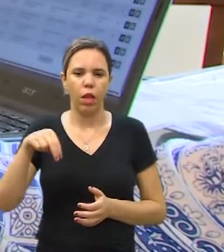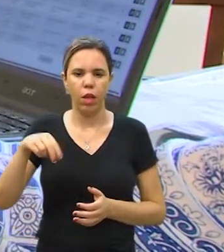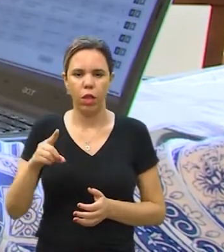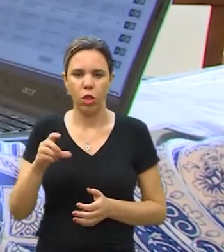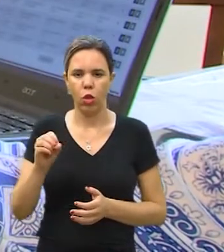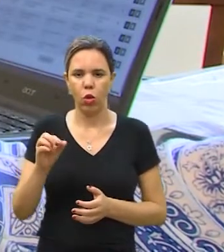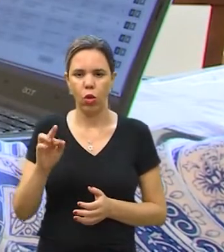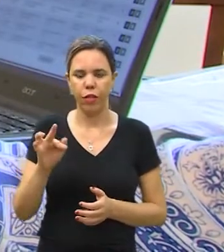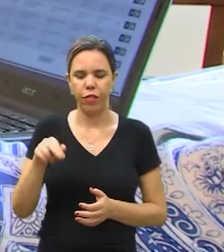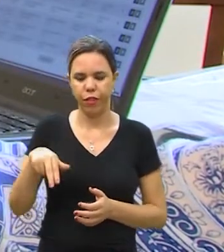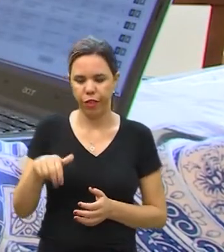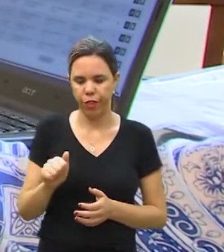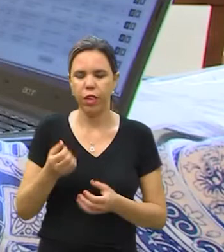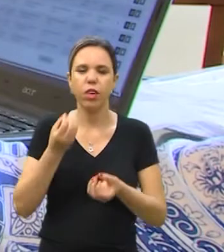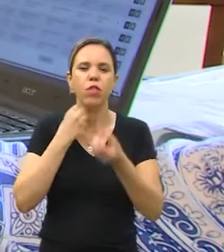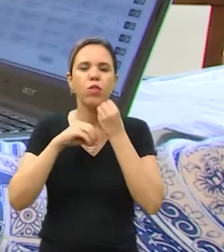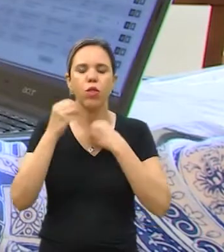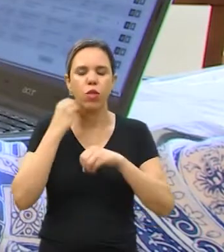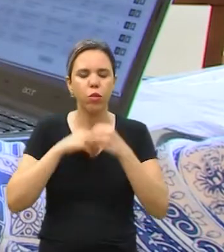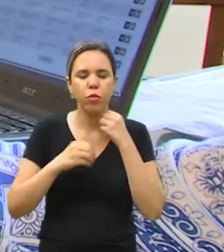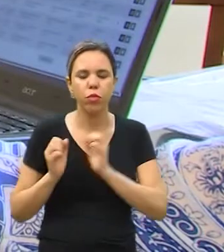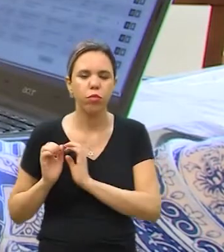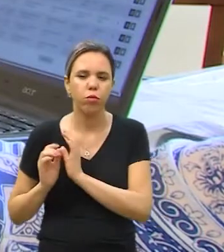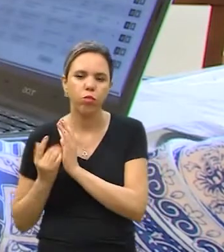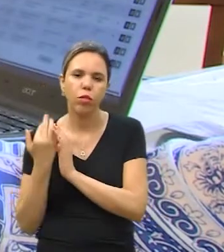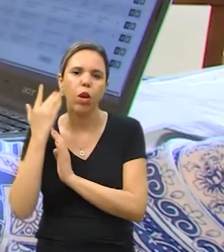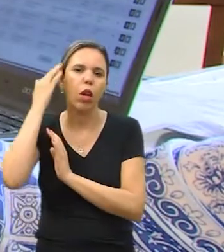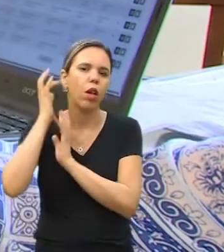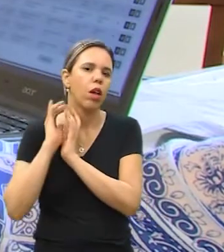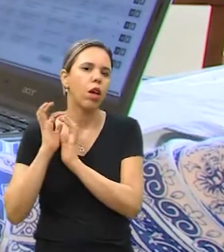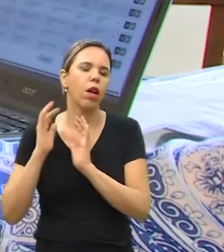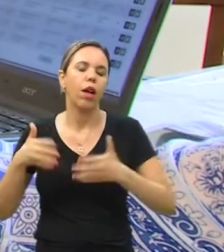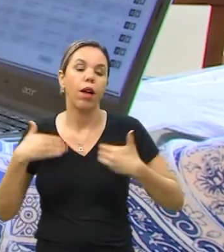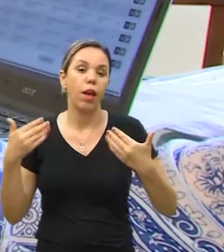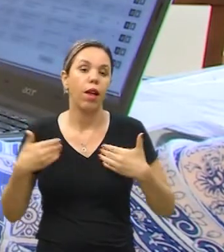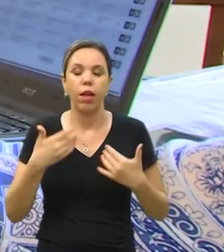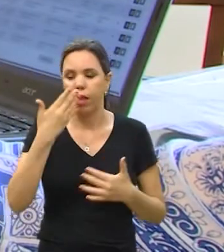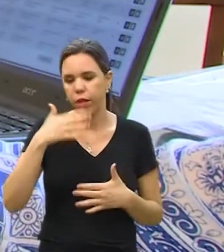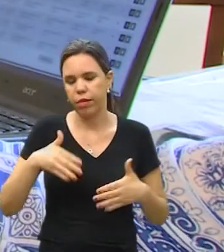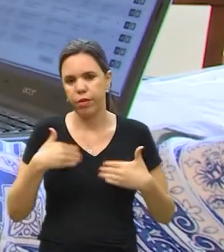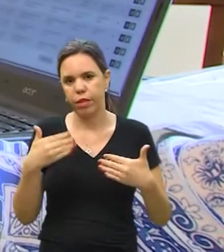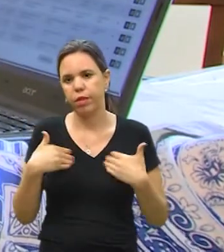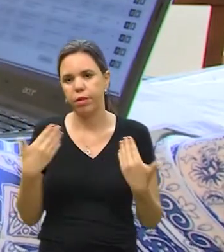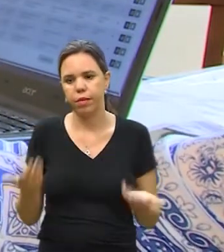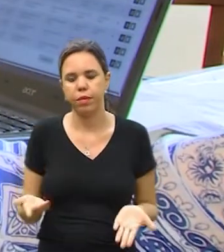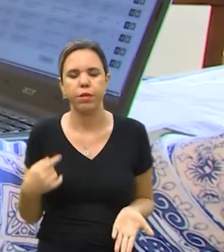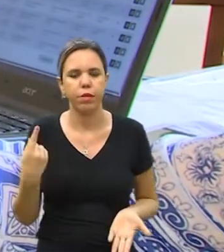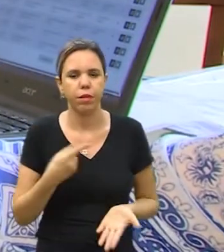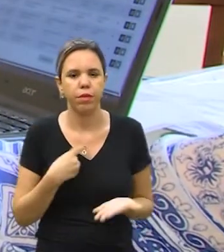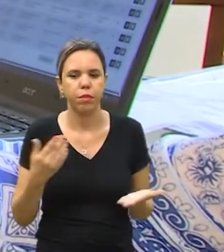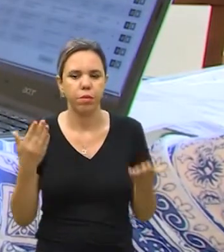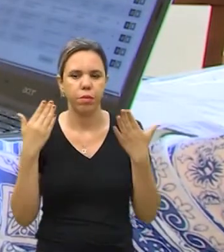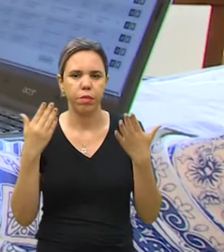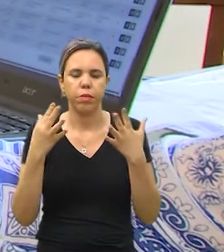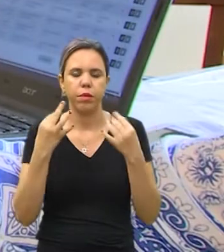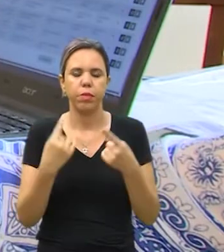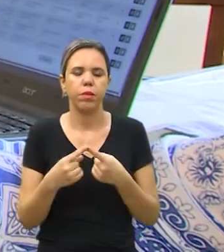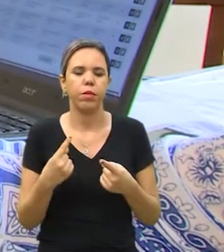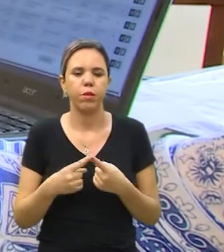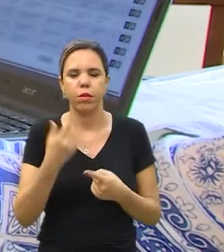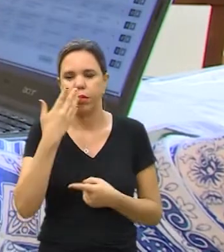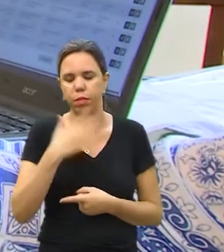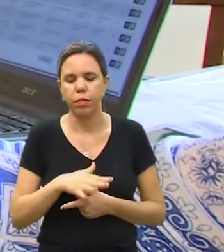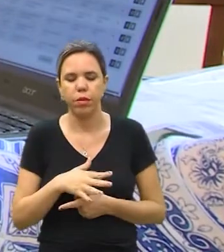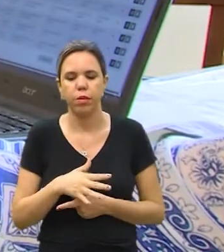uma substância que é derramada com a atividade física no cérebro e ela alegra o cérebro, então a criança fica mais alegre. E nós deparamos, porque a criança